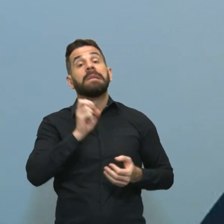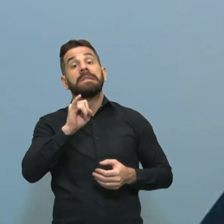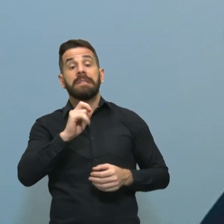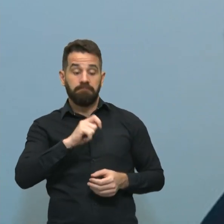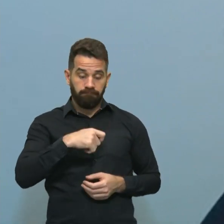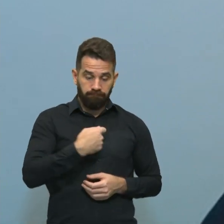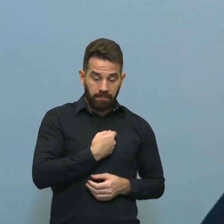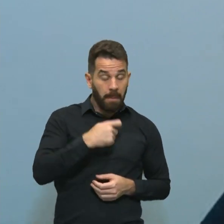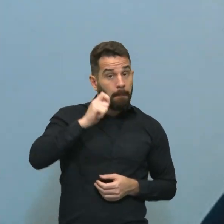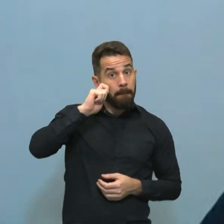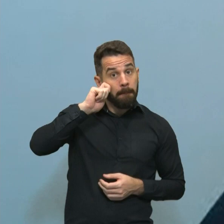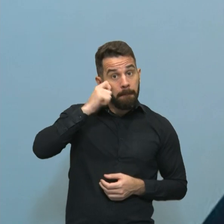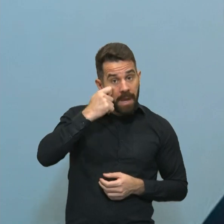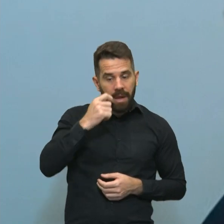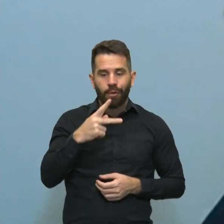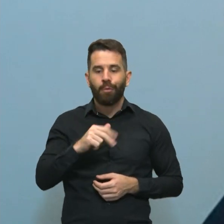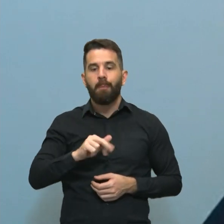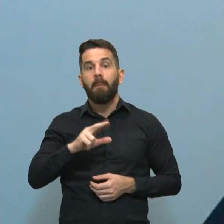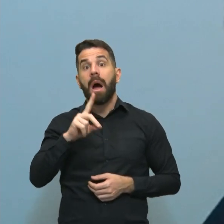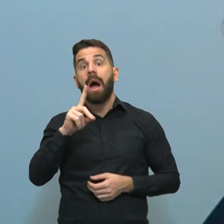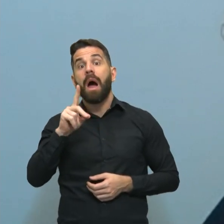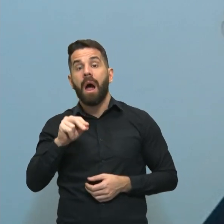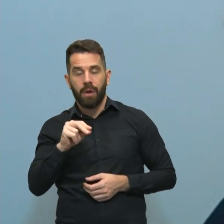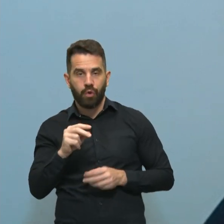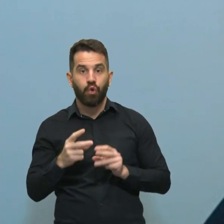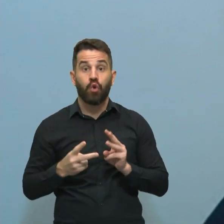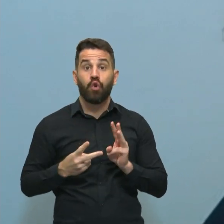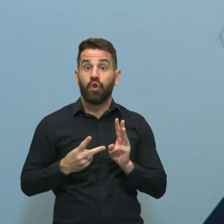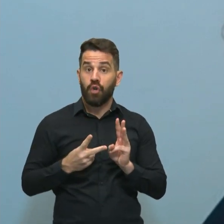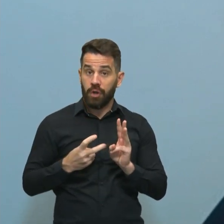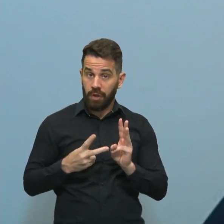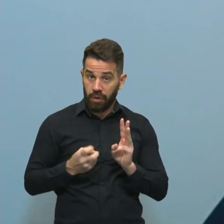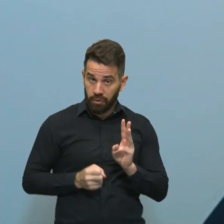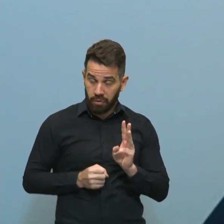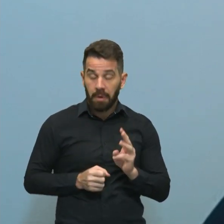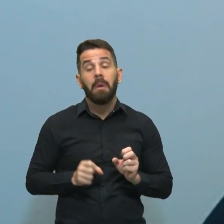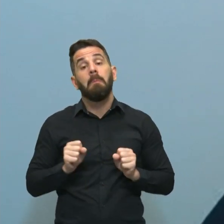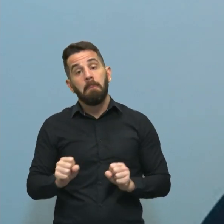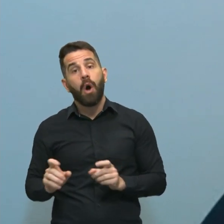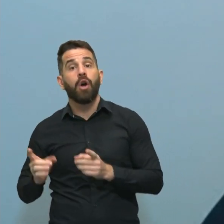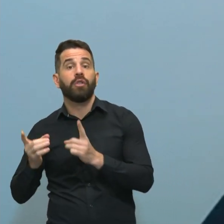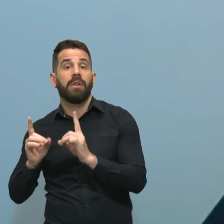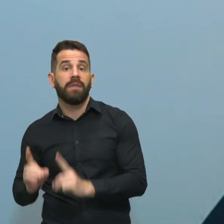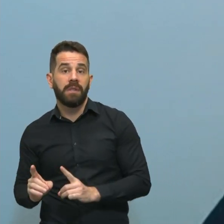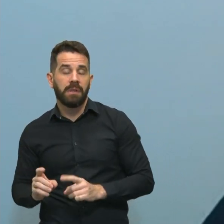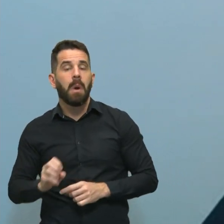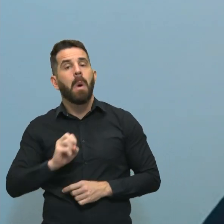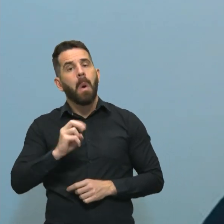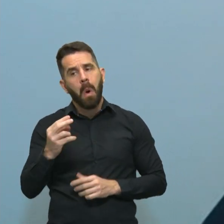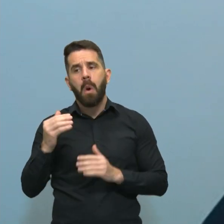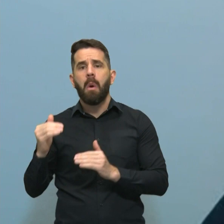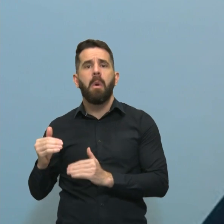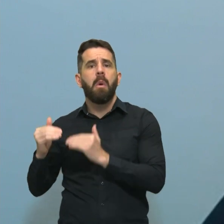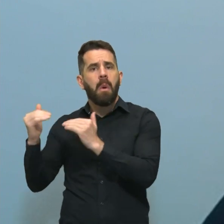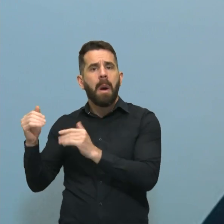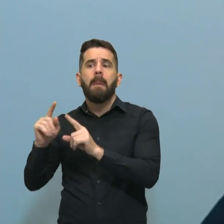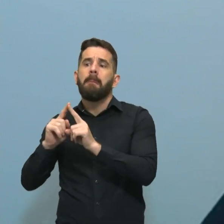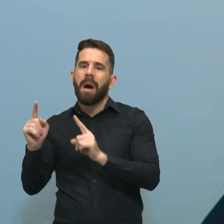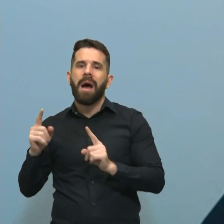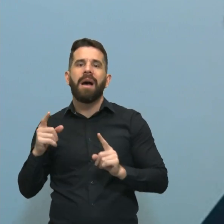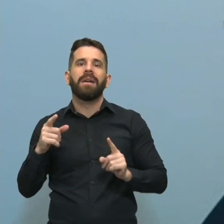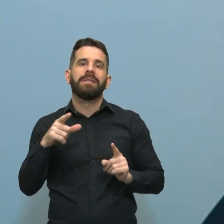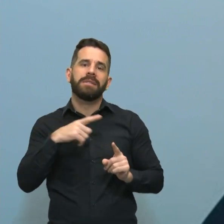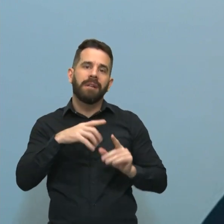pardos e índios, né? Ele pode ser também com deficiência, ou ele pode ter renda superior e ser também das